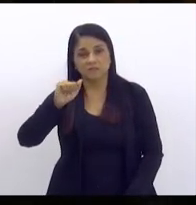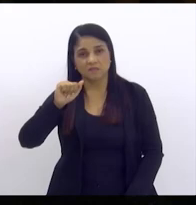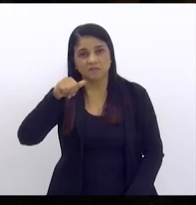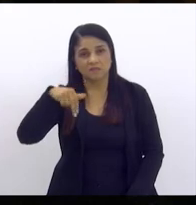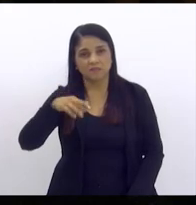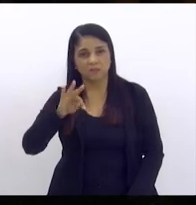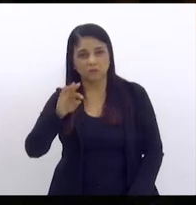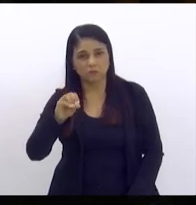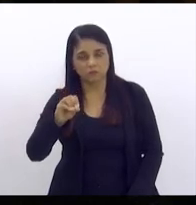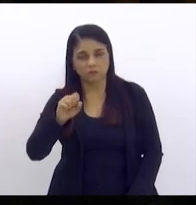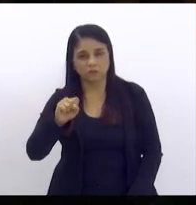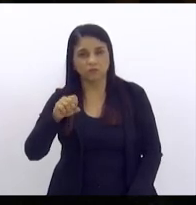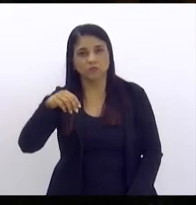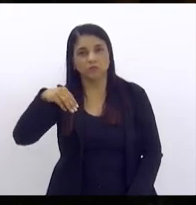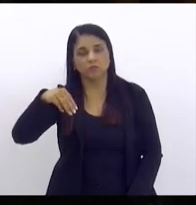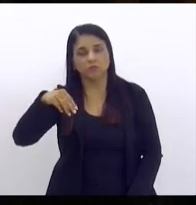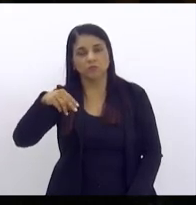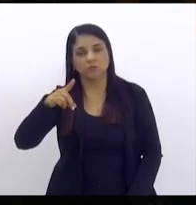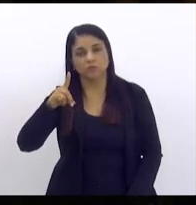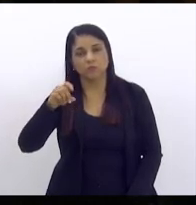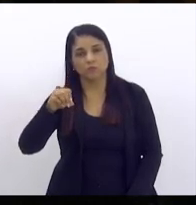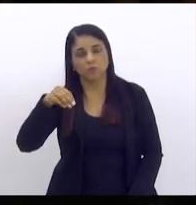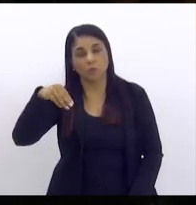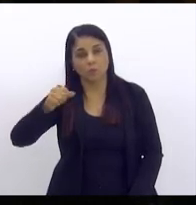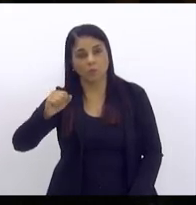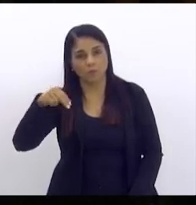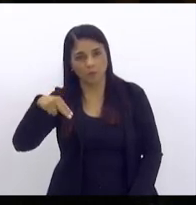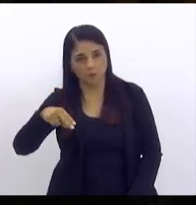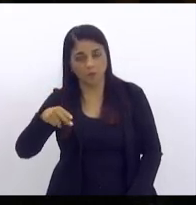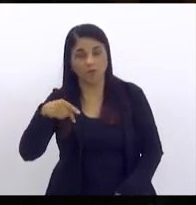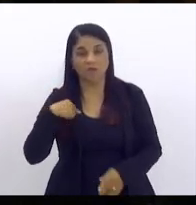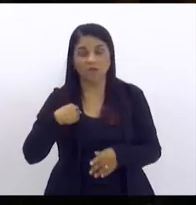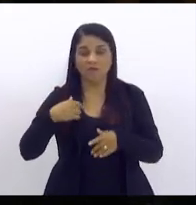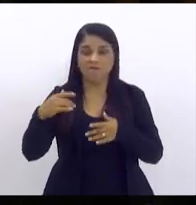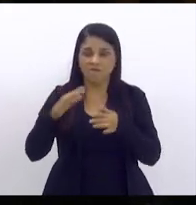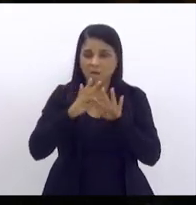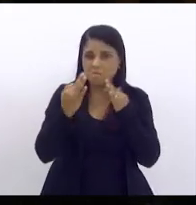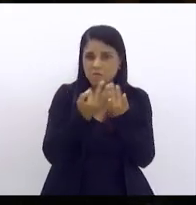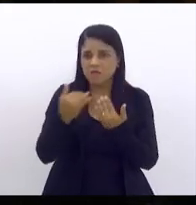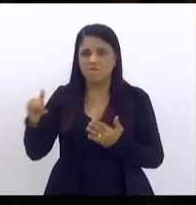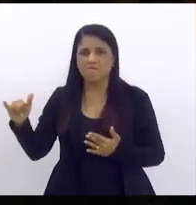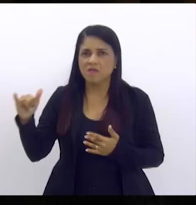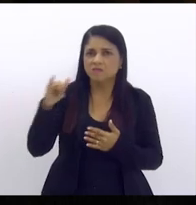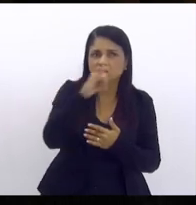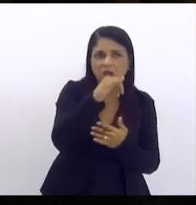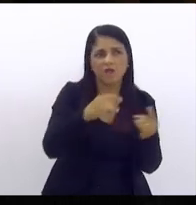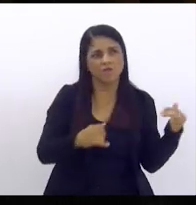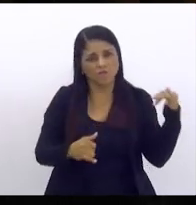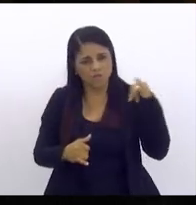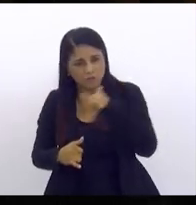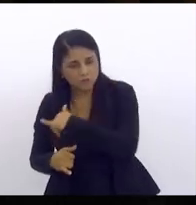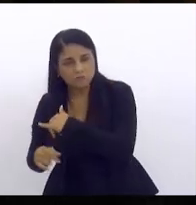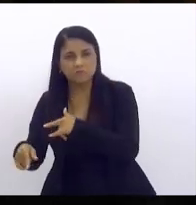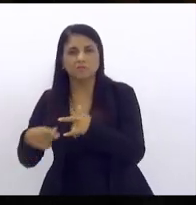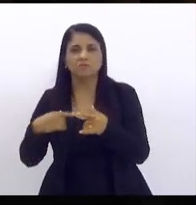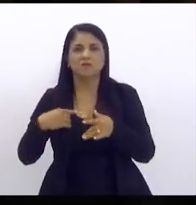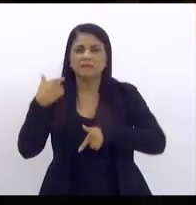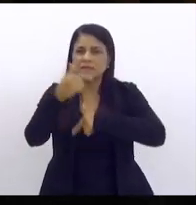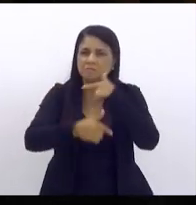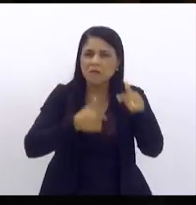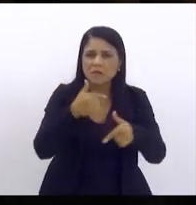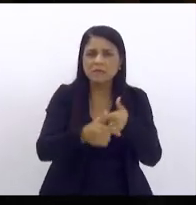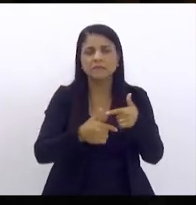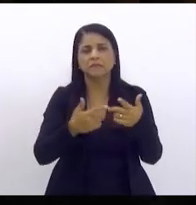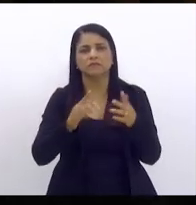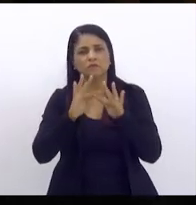a sua família, que querem sair, viajar, voltar a serviço, a quantidade de turistas, de pessoas buscando